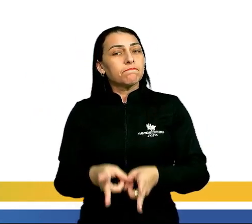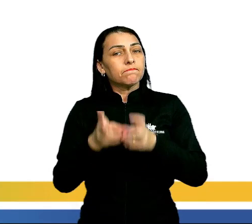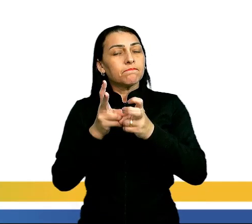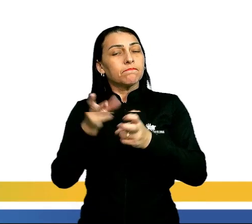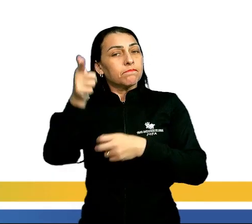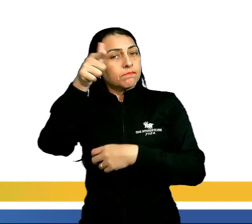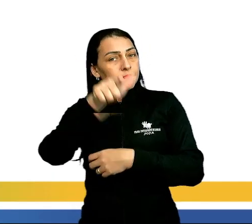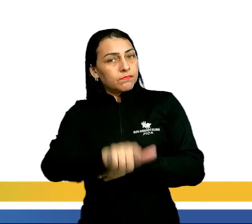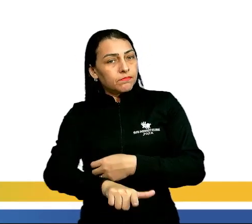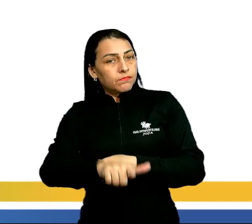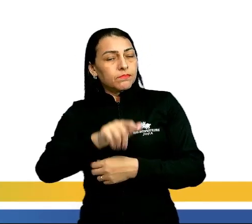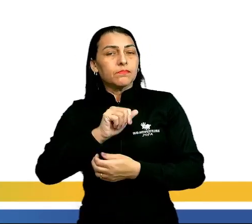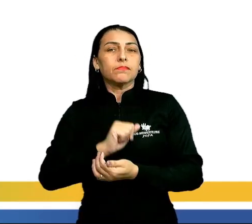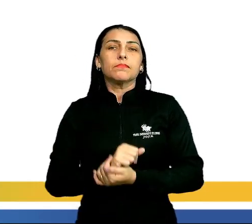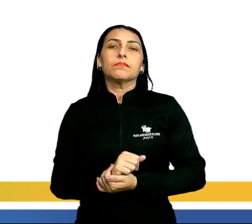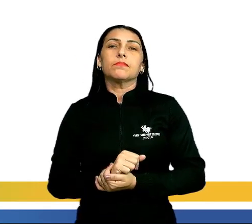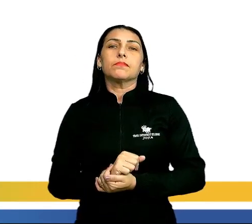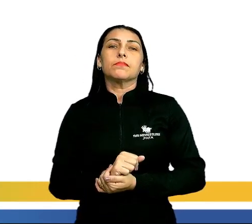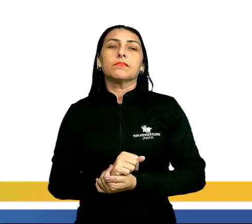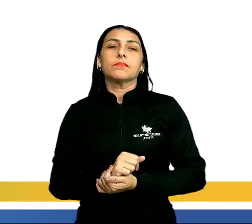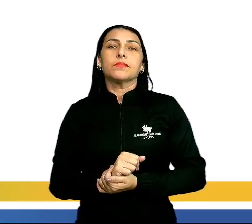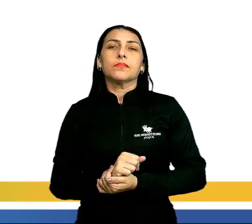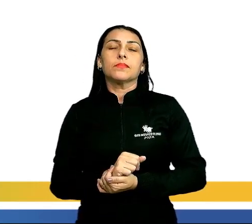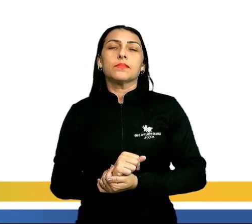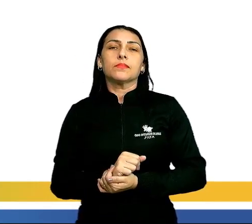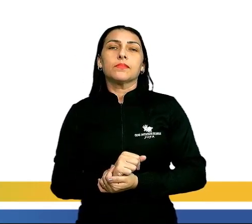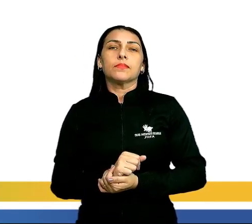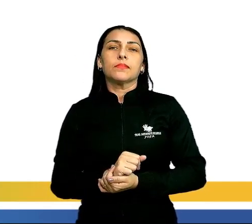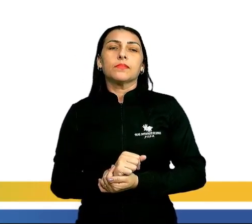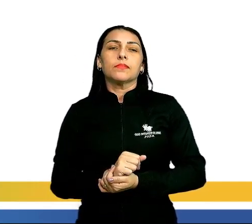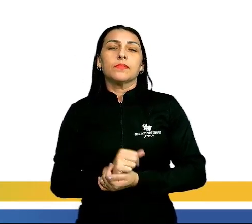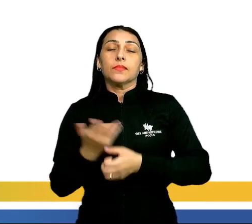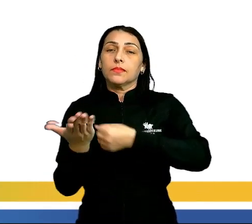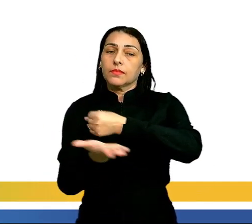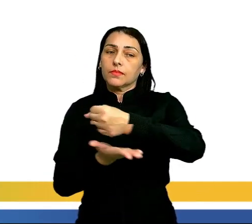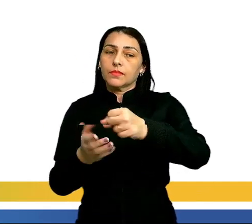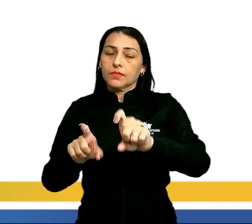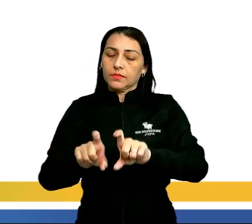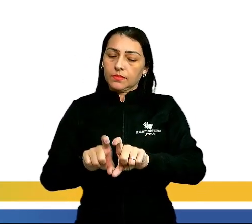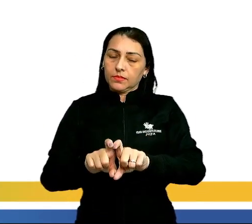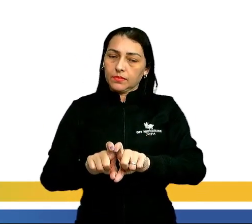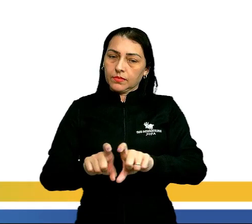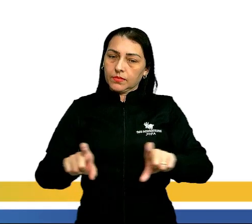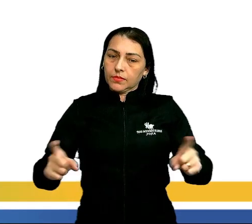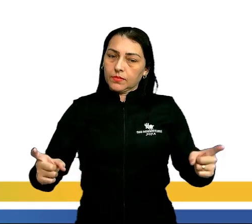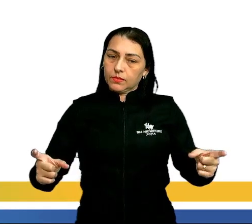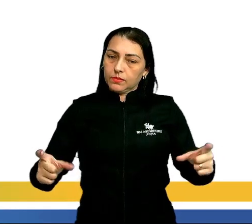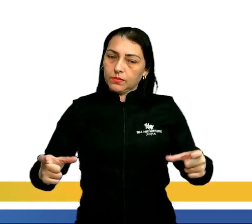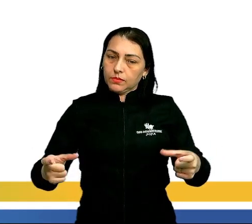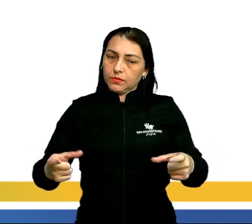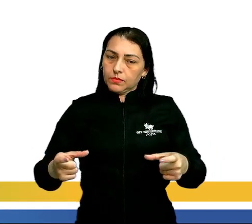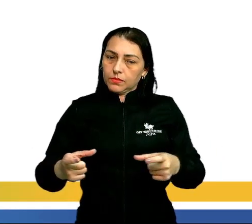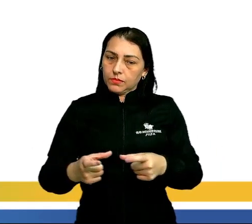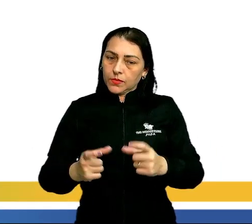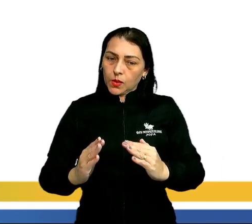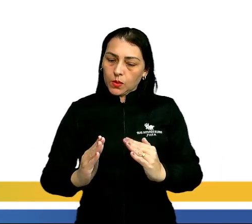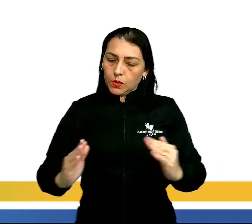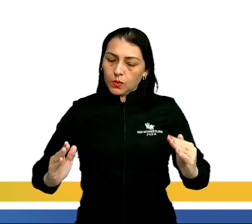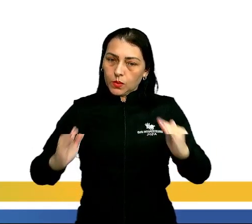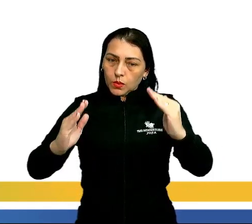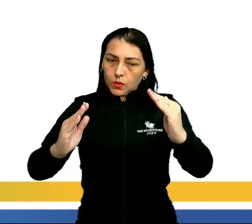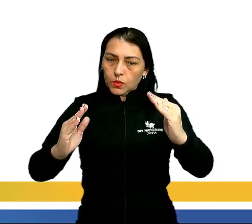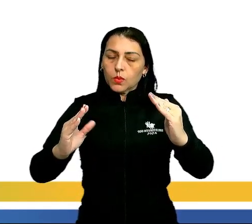observar novamente, nunca é demais. É uma base que está se estreitando, um corpo que está mais